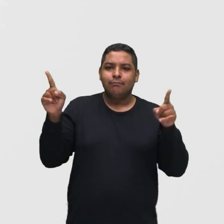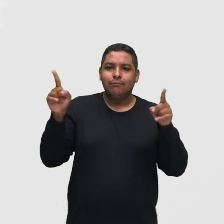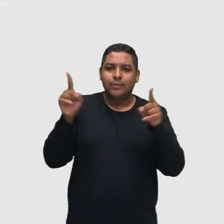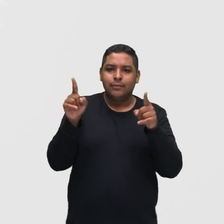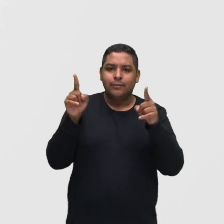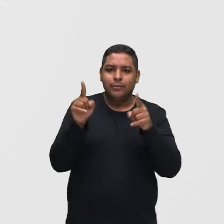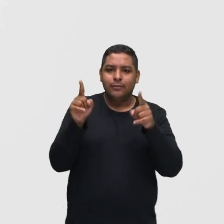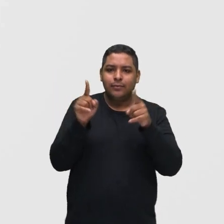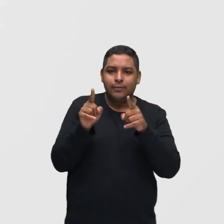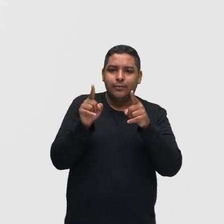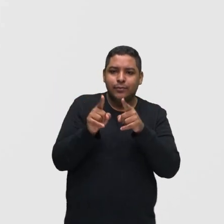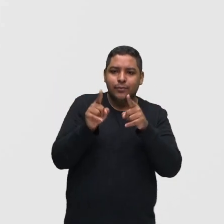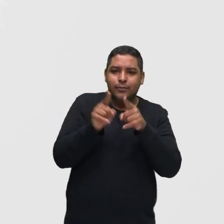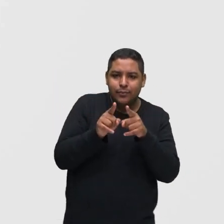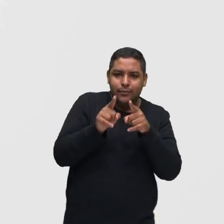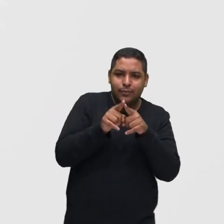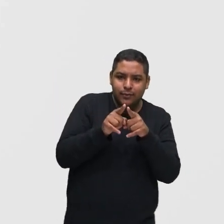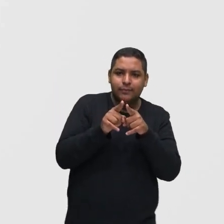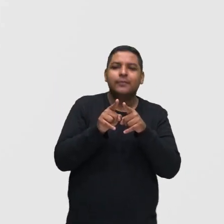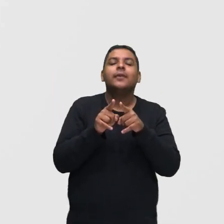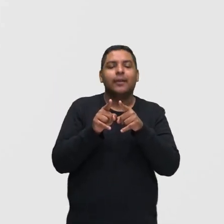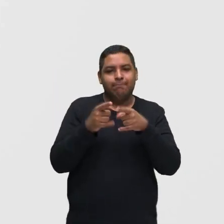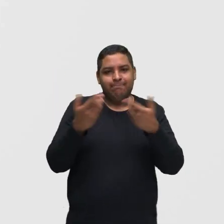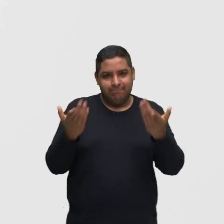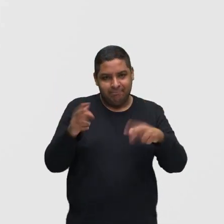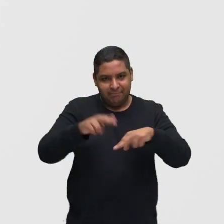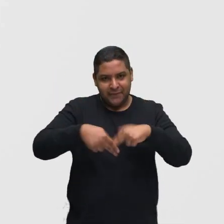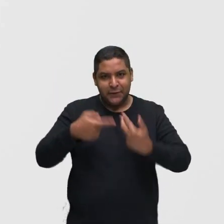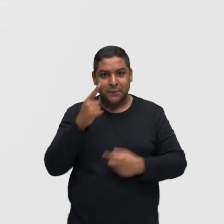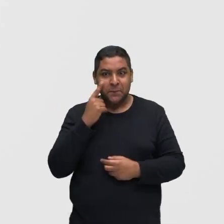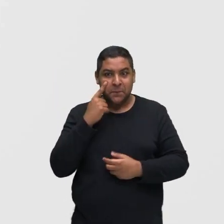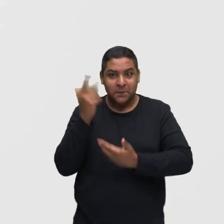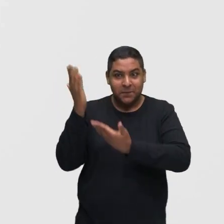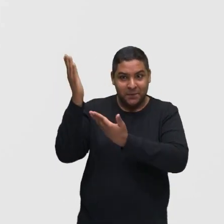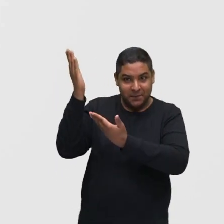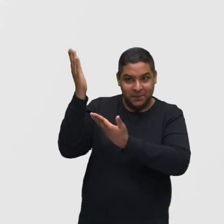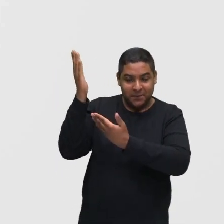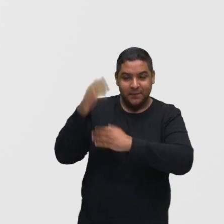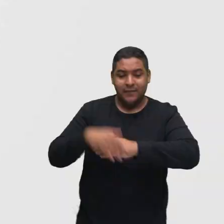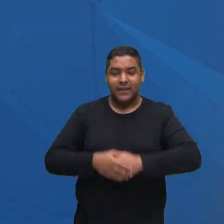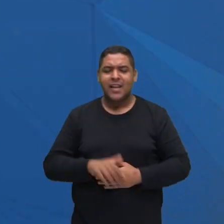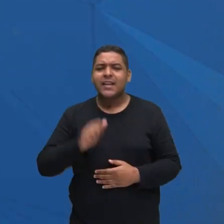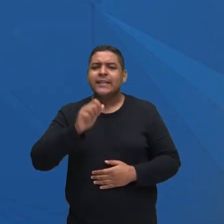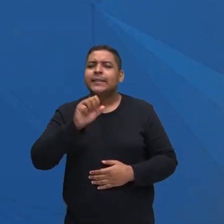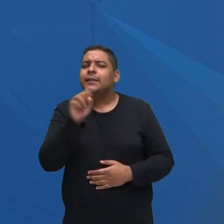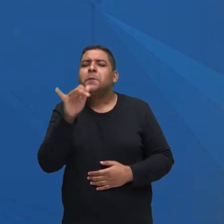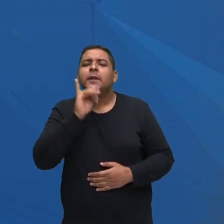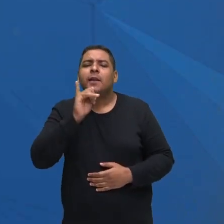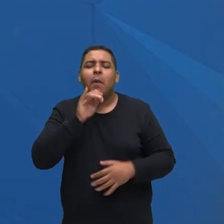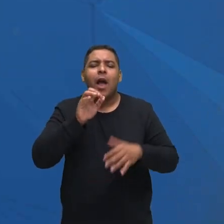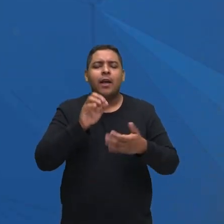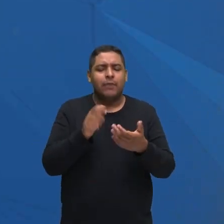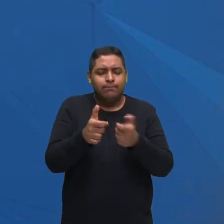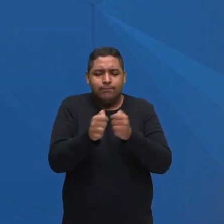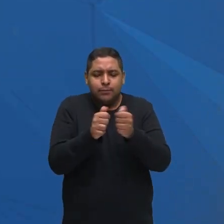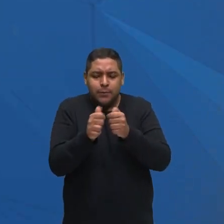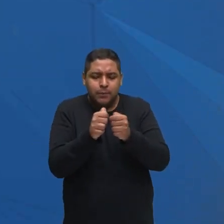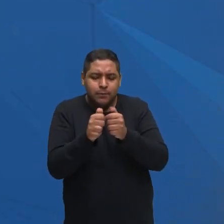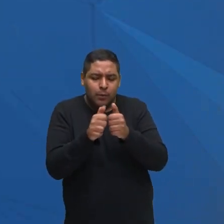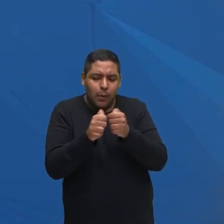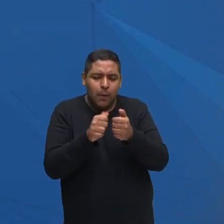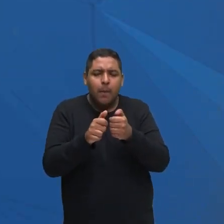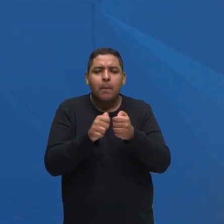quantidade de letras, de palavras, e hoje em dia, pelo fato da gente digitar muito, de mandar mensagens, o